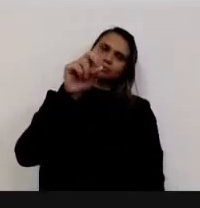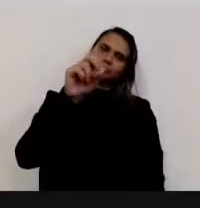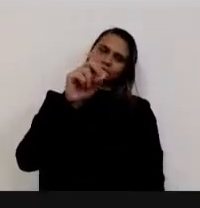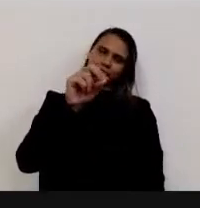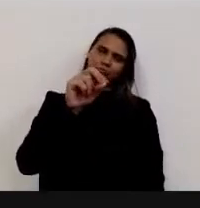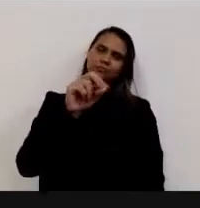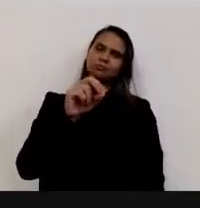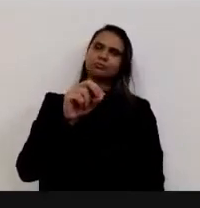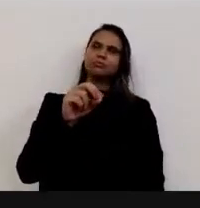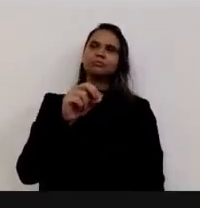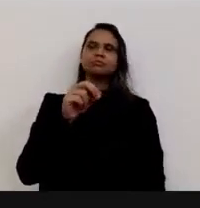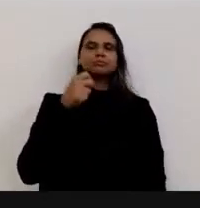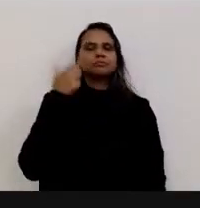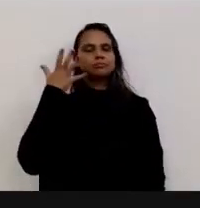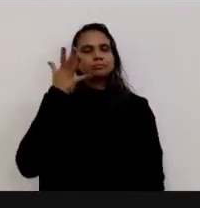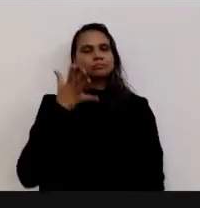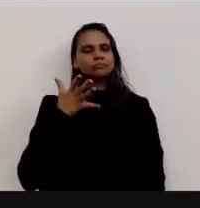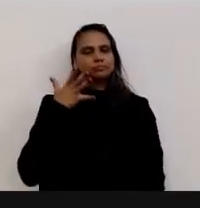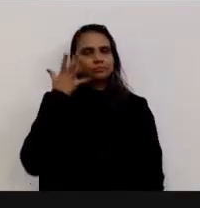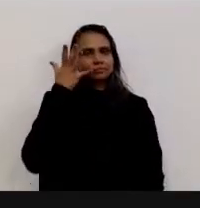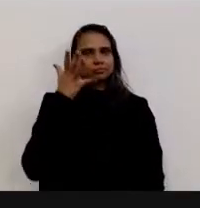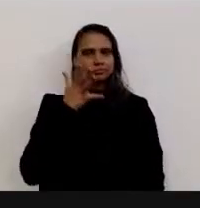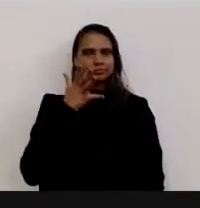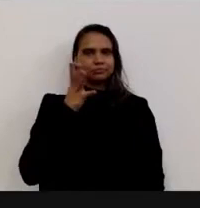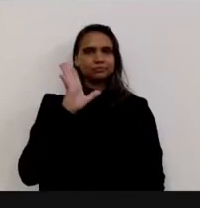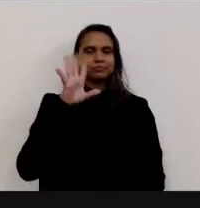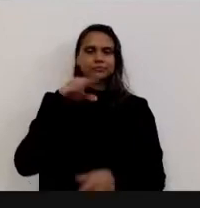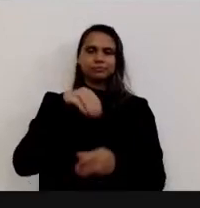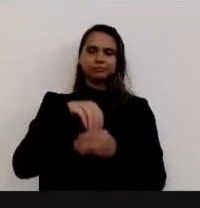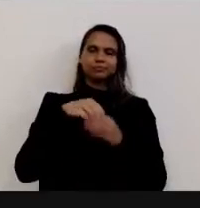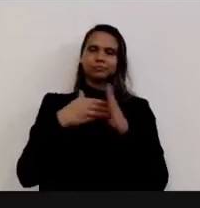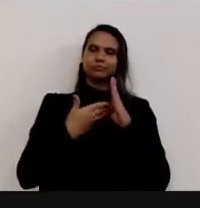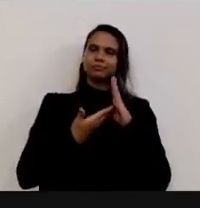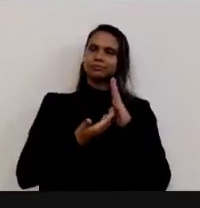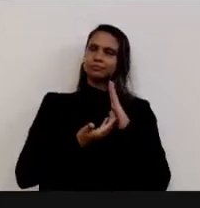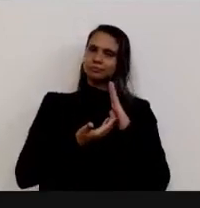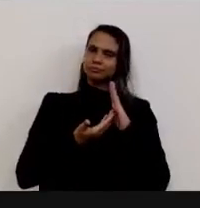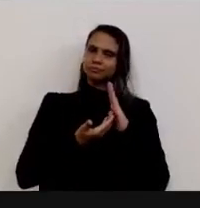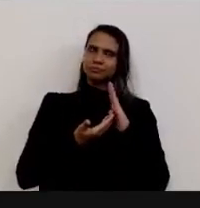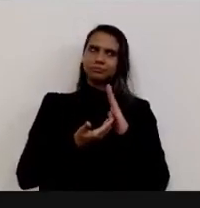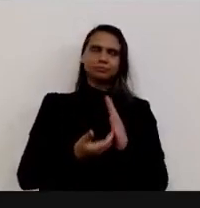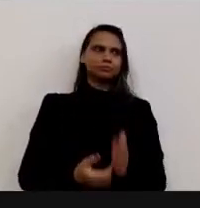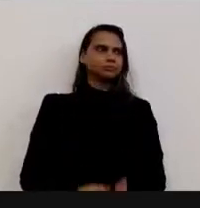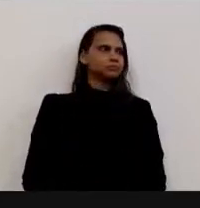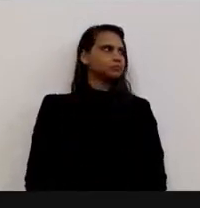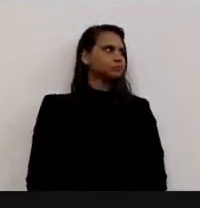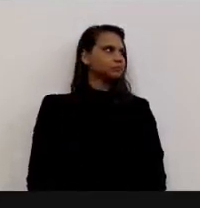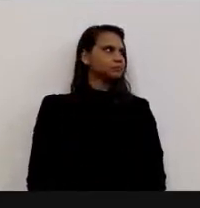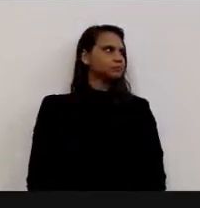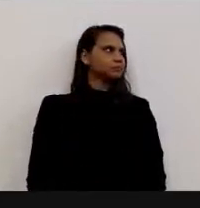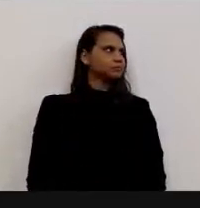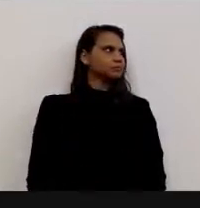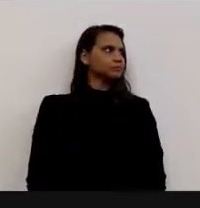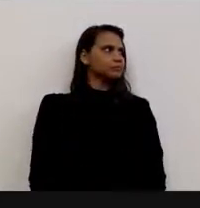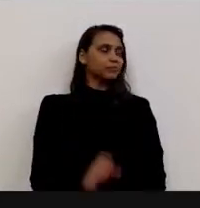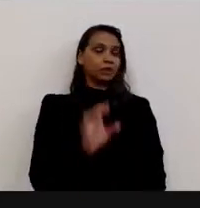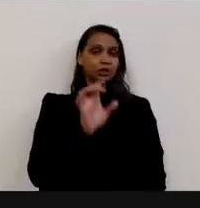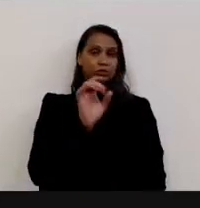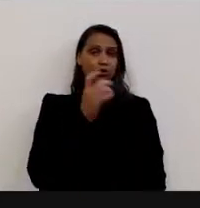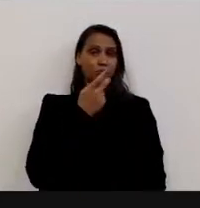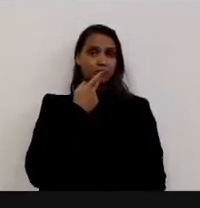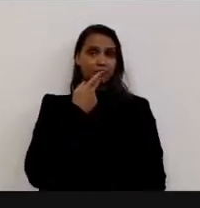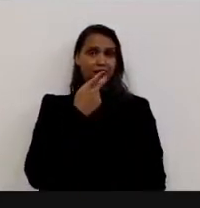de Discursos, uma experiência na Câmara dos Deputados. Só enquanto o Ricardo vem, só para dizer que a gente fez tudo isso também